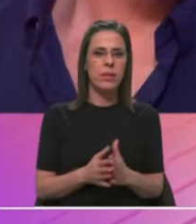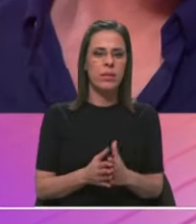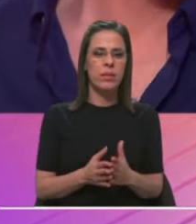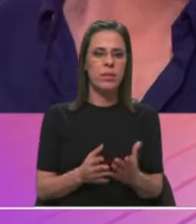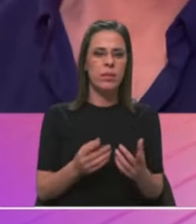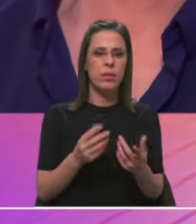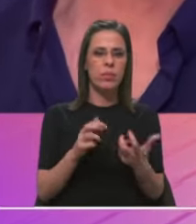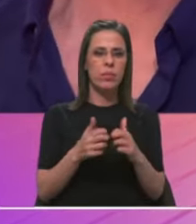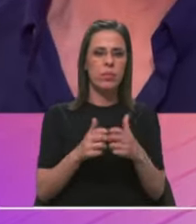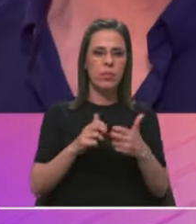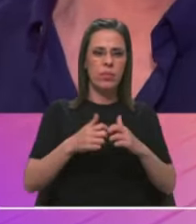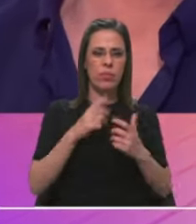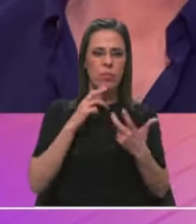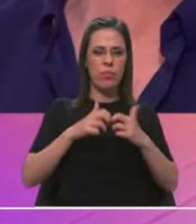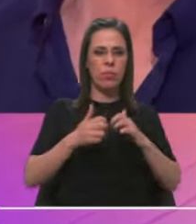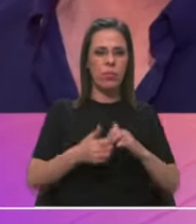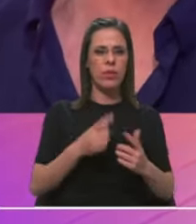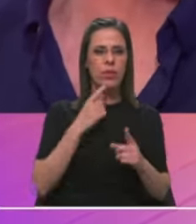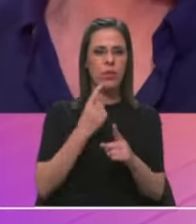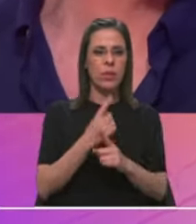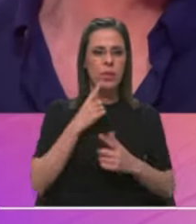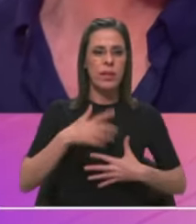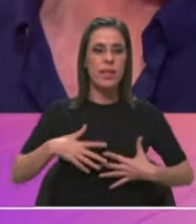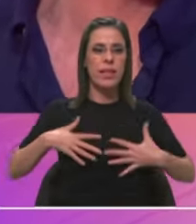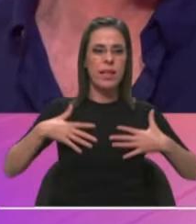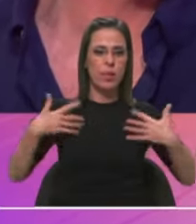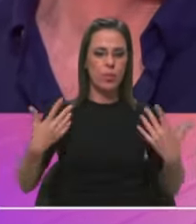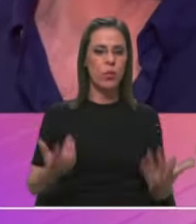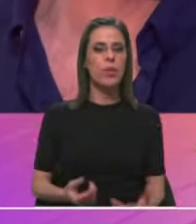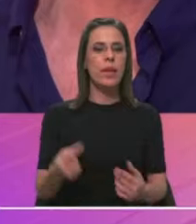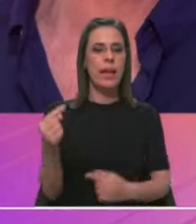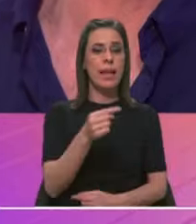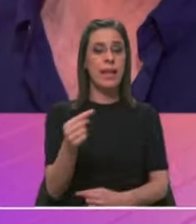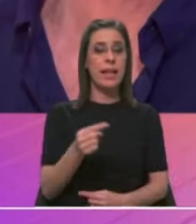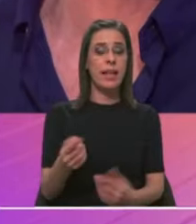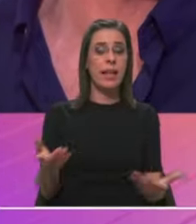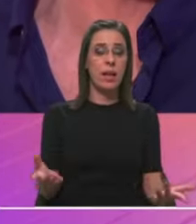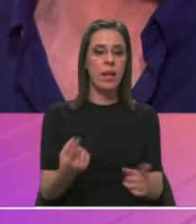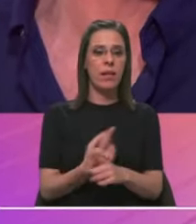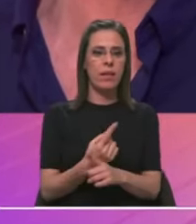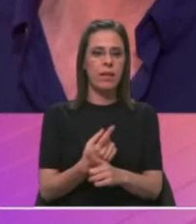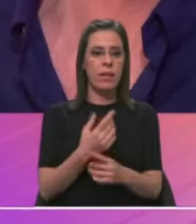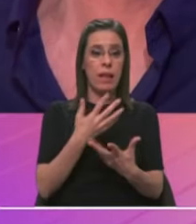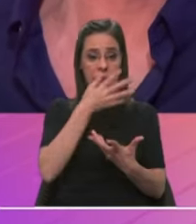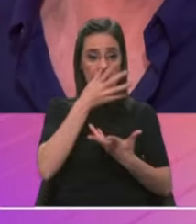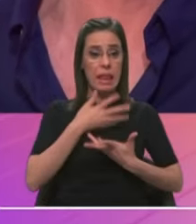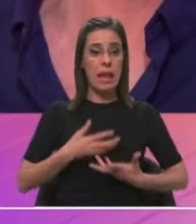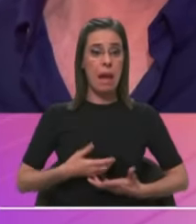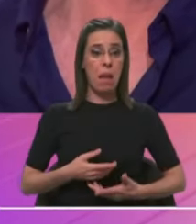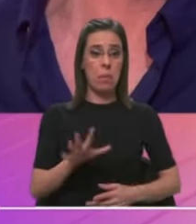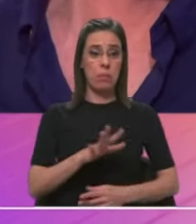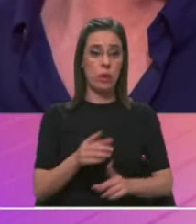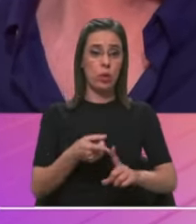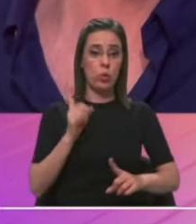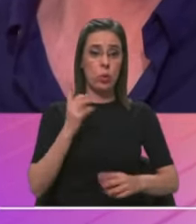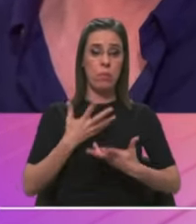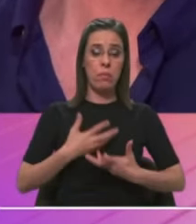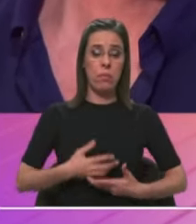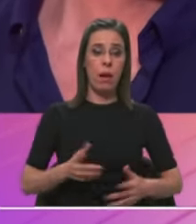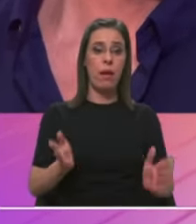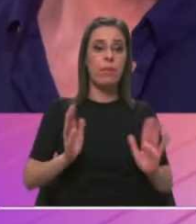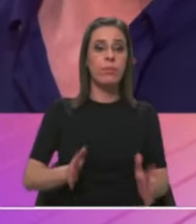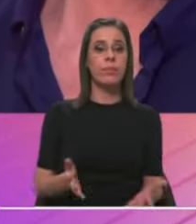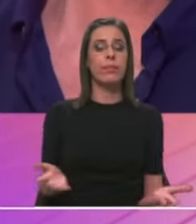Muito ruído. Demasiados problemas, demasiadas emoções assim negativas, demasiado drama em situações que não era para